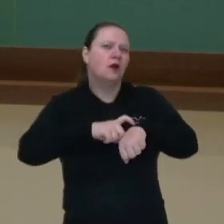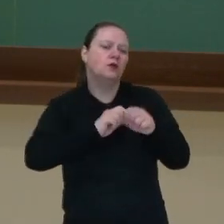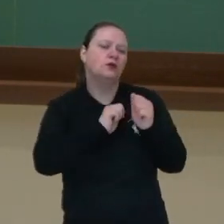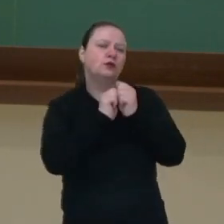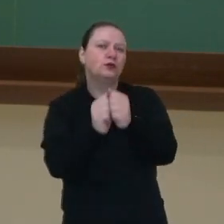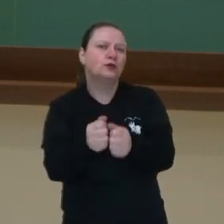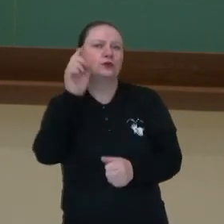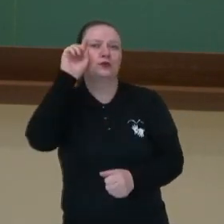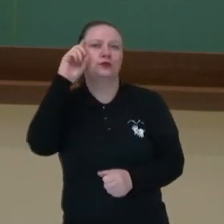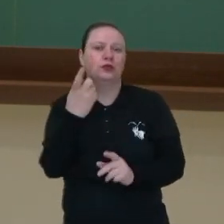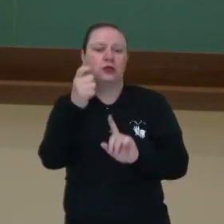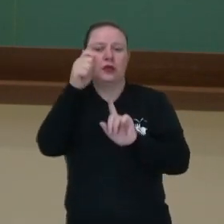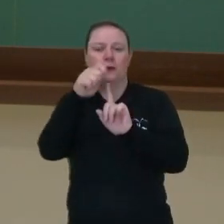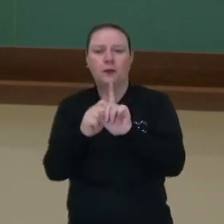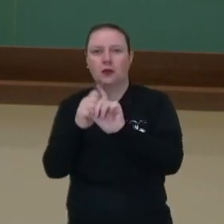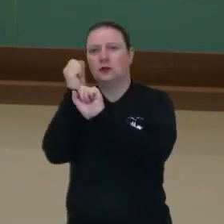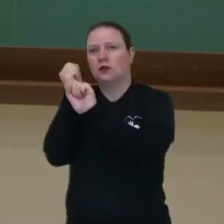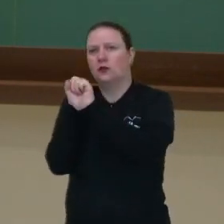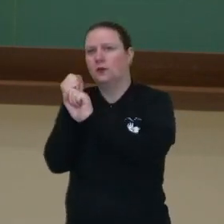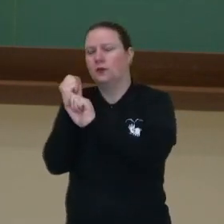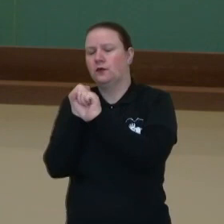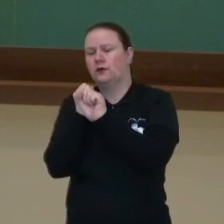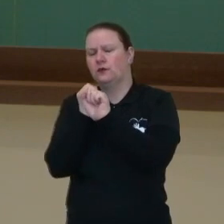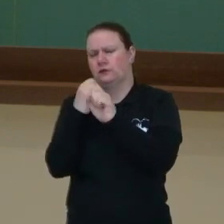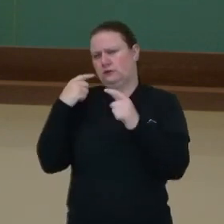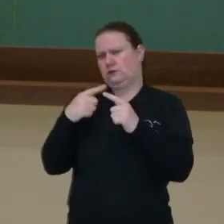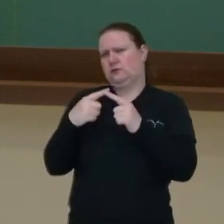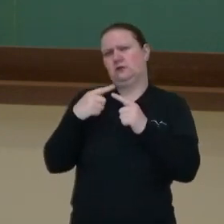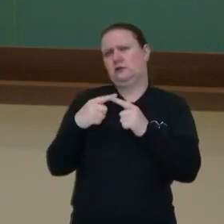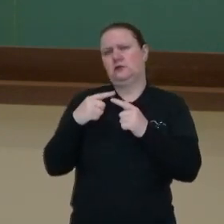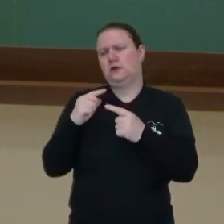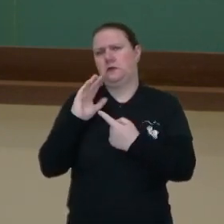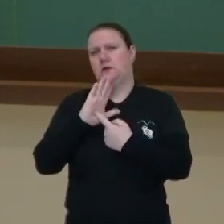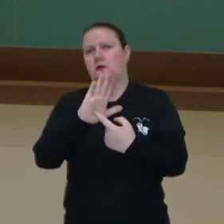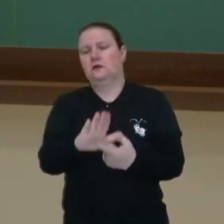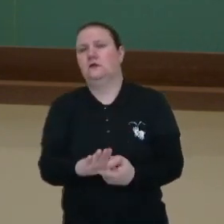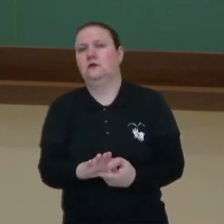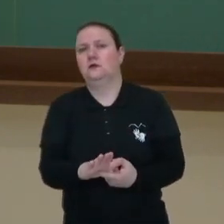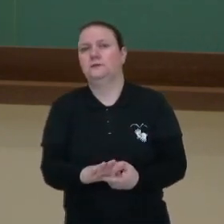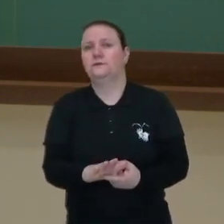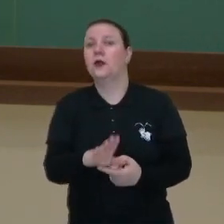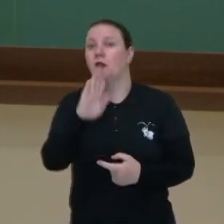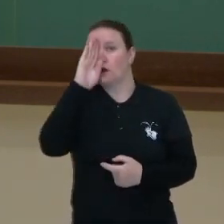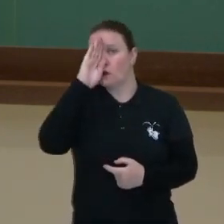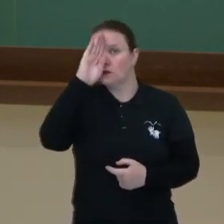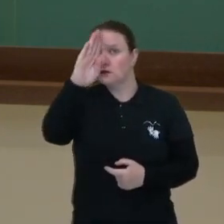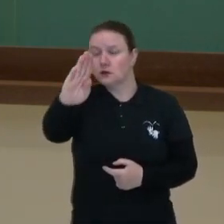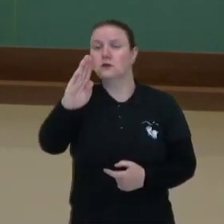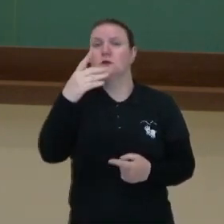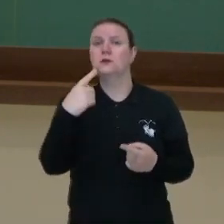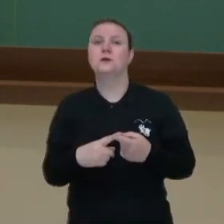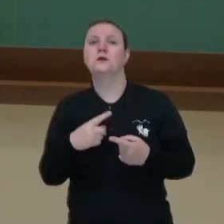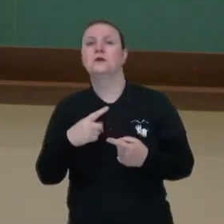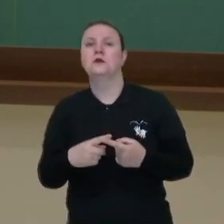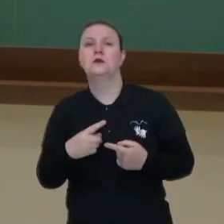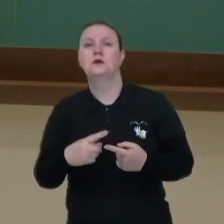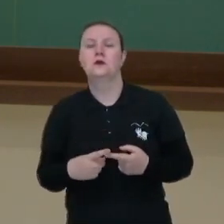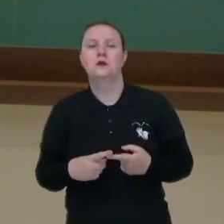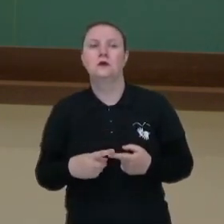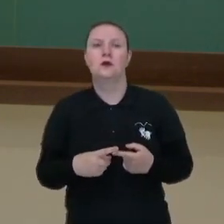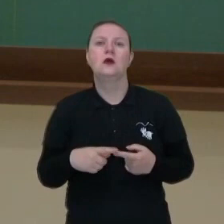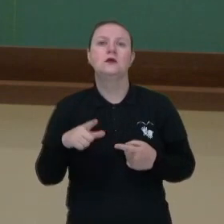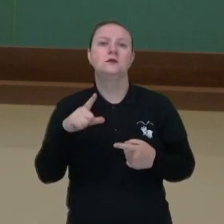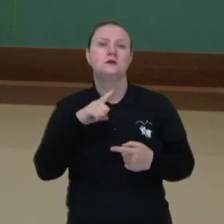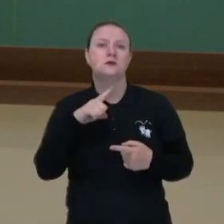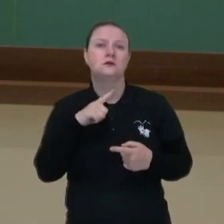né? Isso acontece em que circunstâncias, professor? Principalmente, isso vai acontecer quando essa publicação